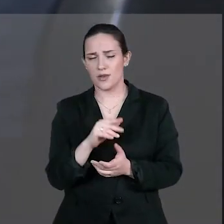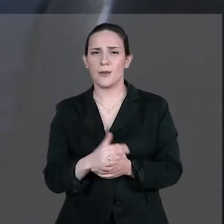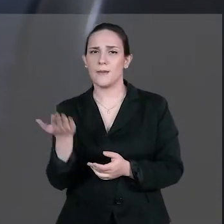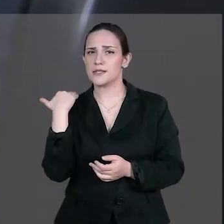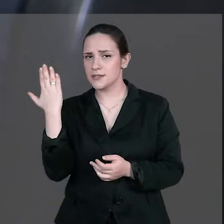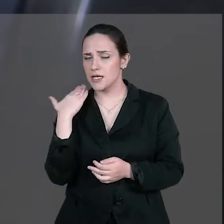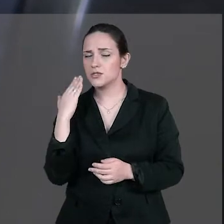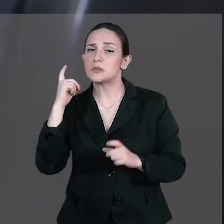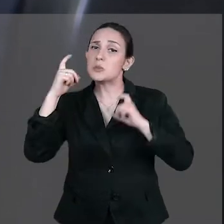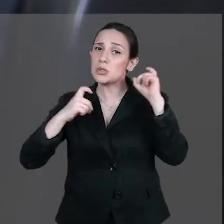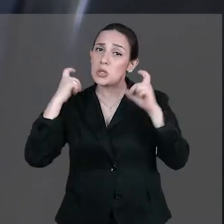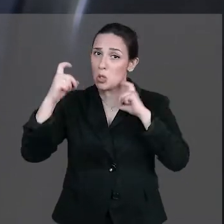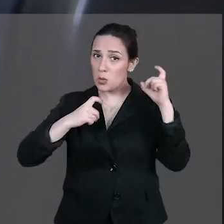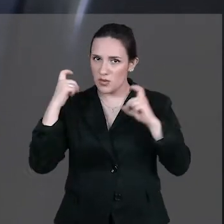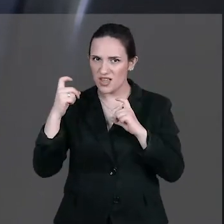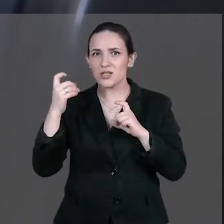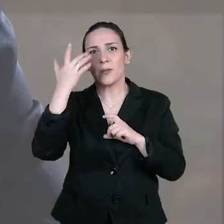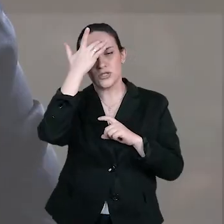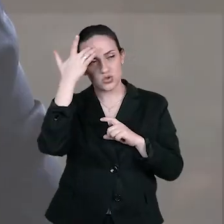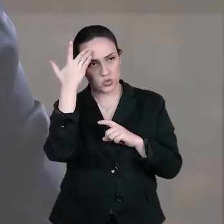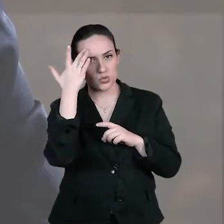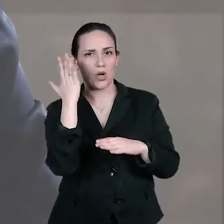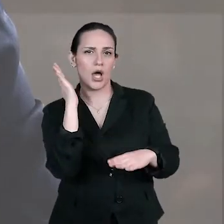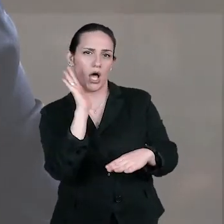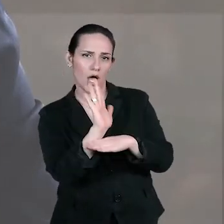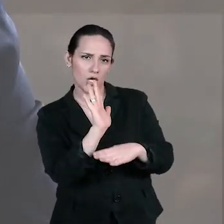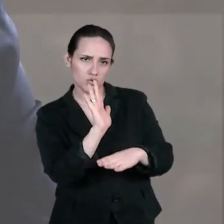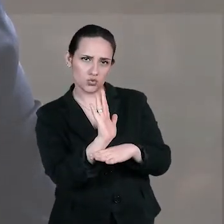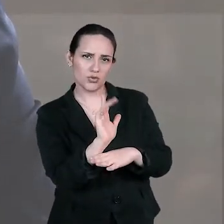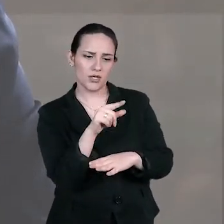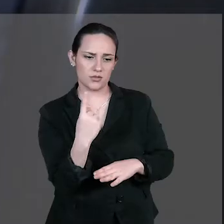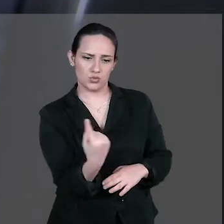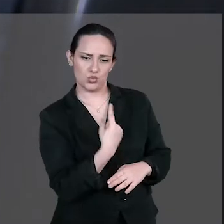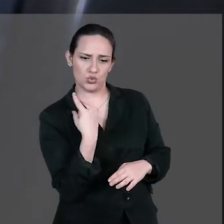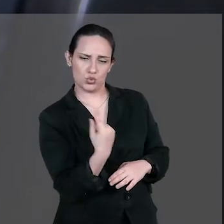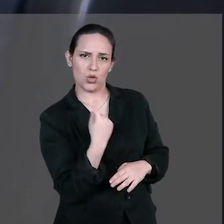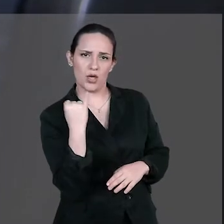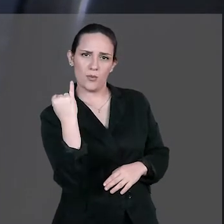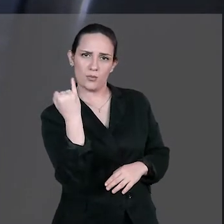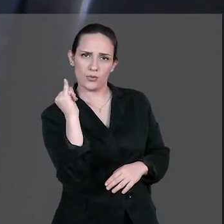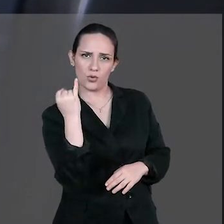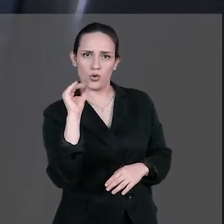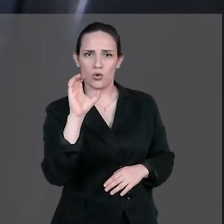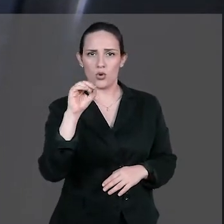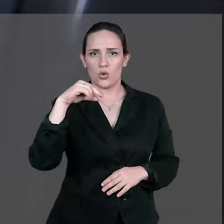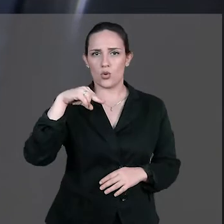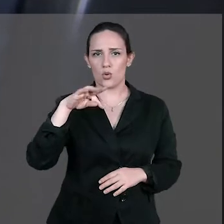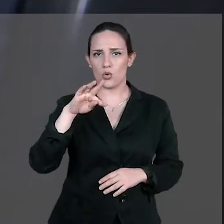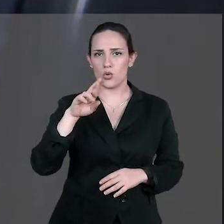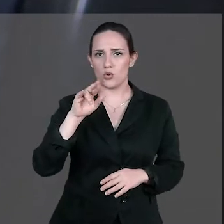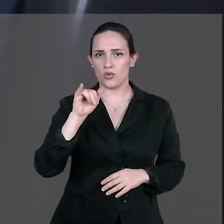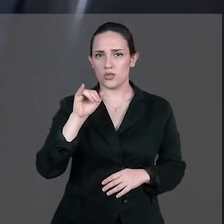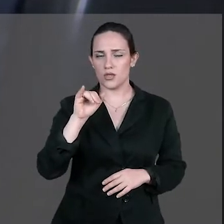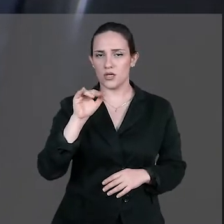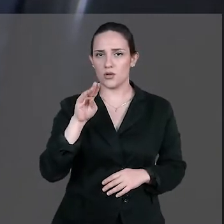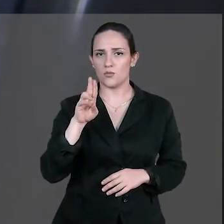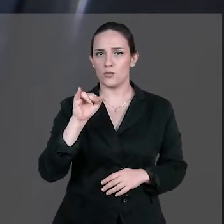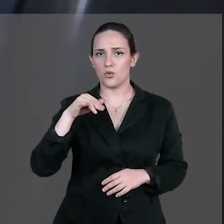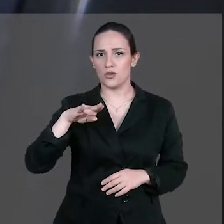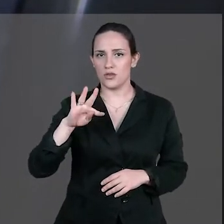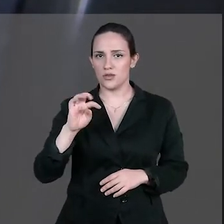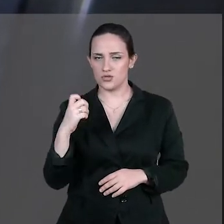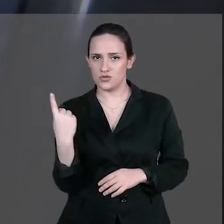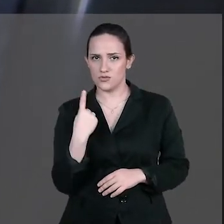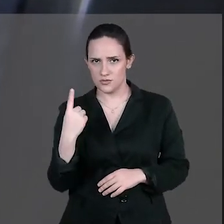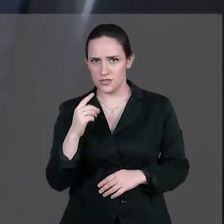bloco anterior, a nossa preocupação com o contribuinte individual, um dos temas que tem sido mais explorados pela mídia nesse debate é